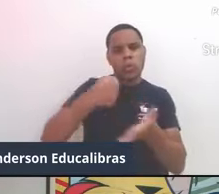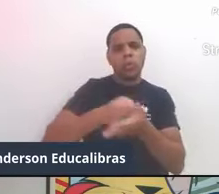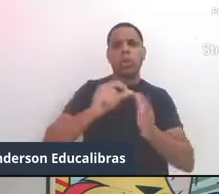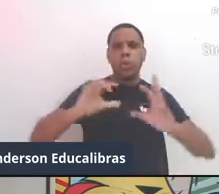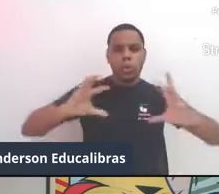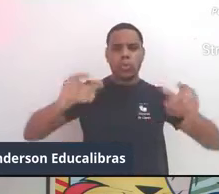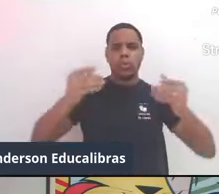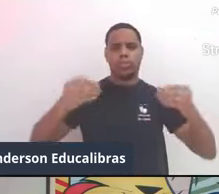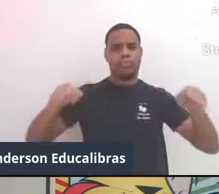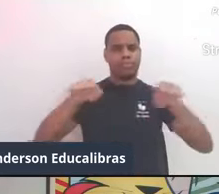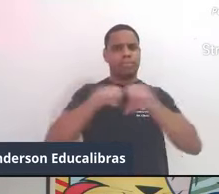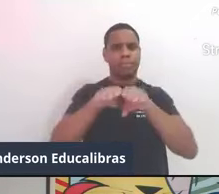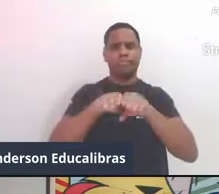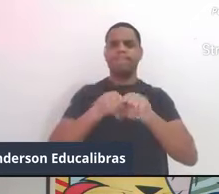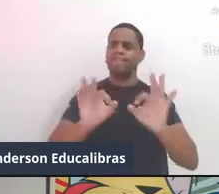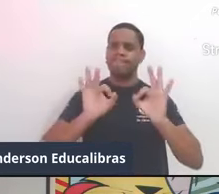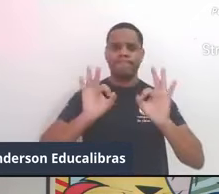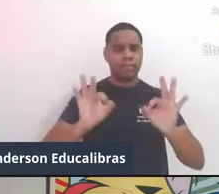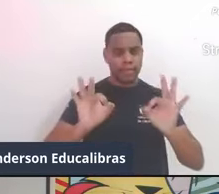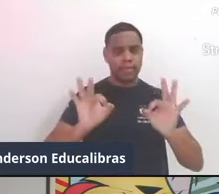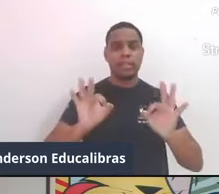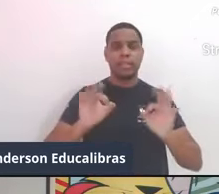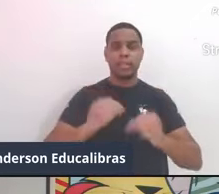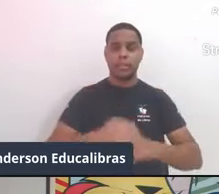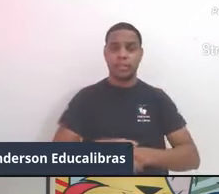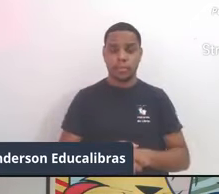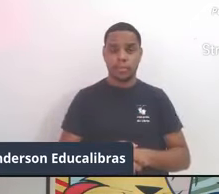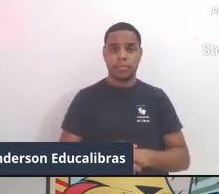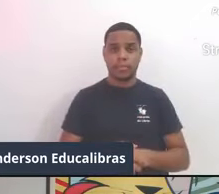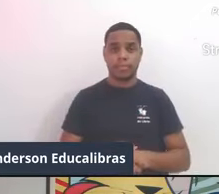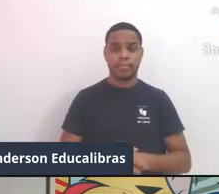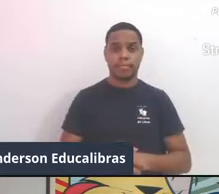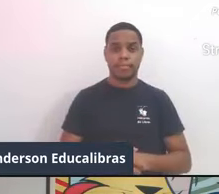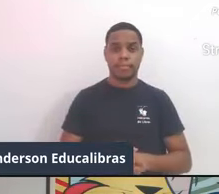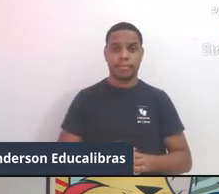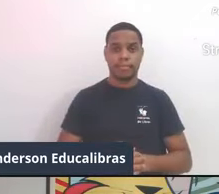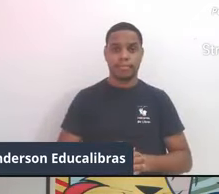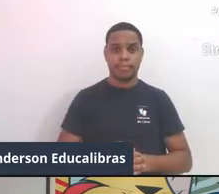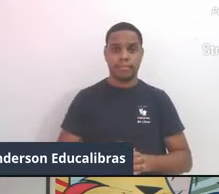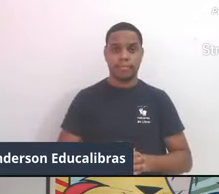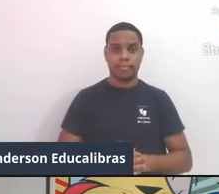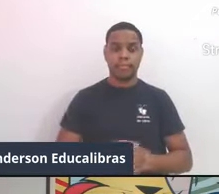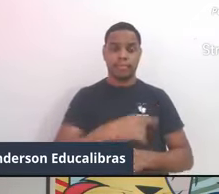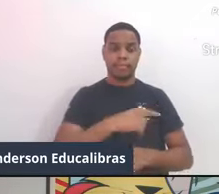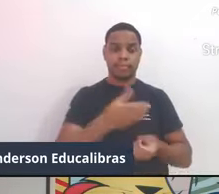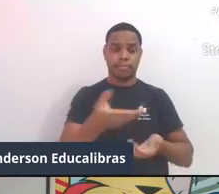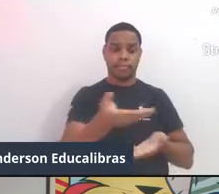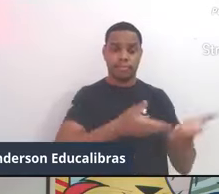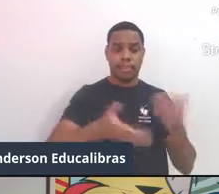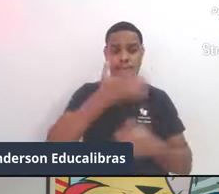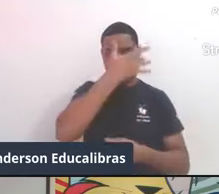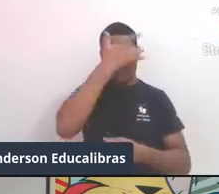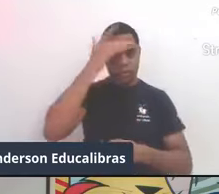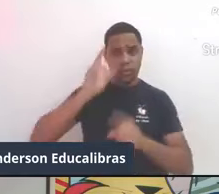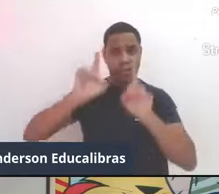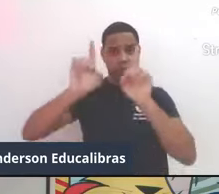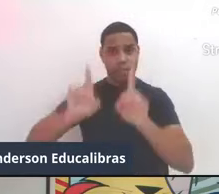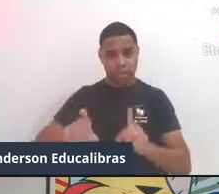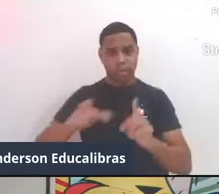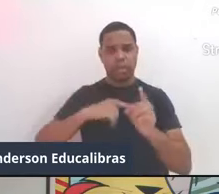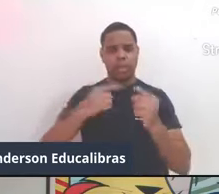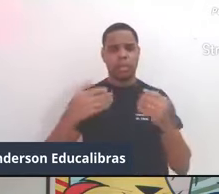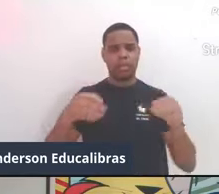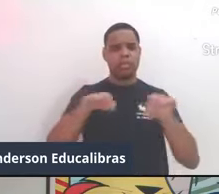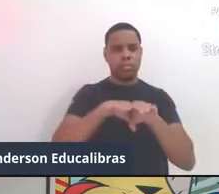todos os sentidos. A igualdade do ponto de vista da integração dos deficientes físicos ou dos deficientes de